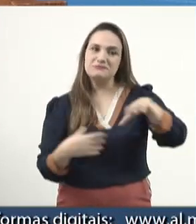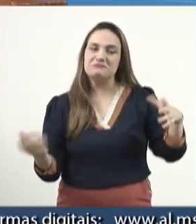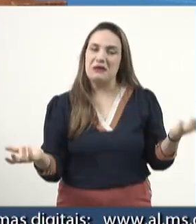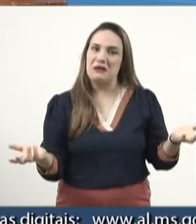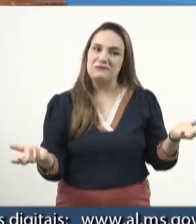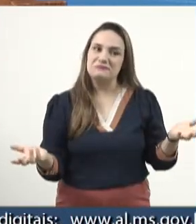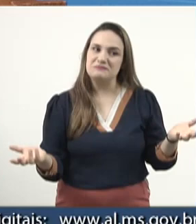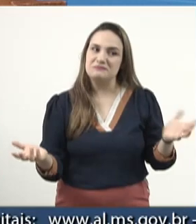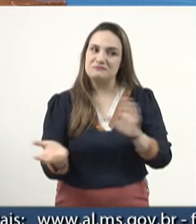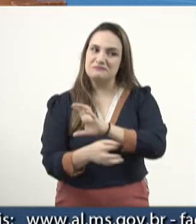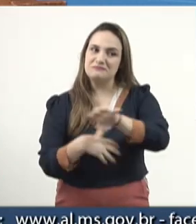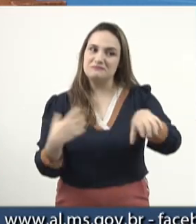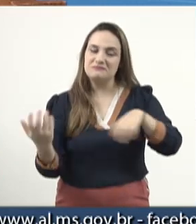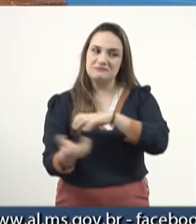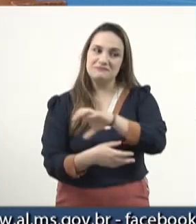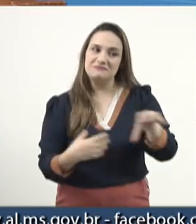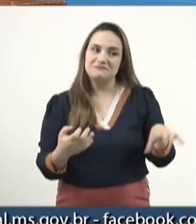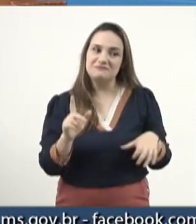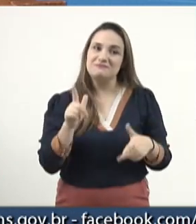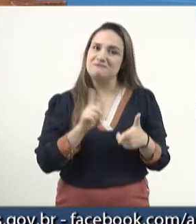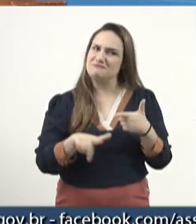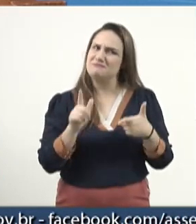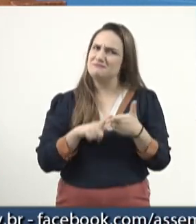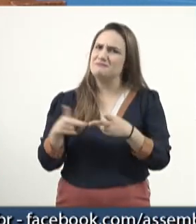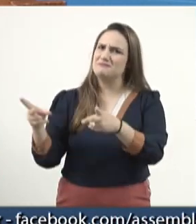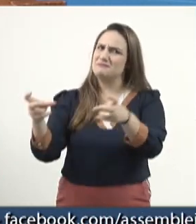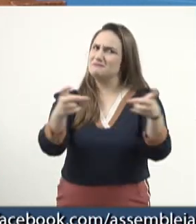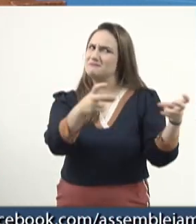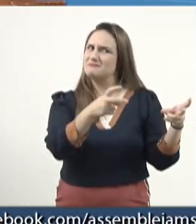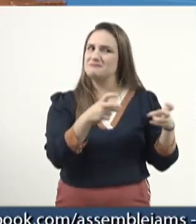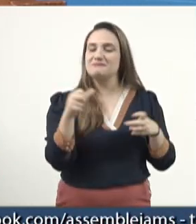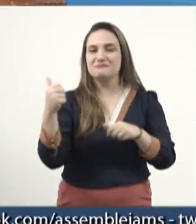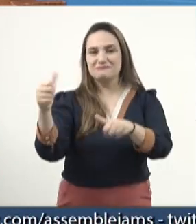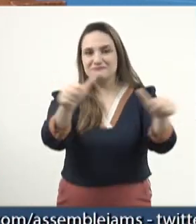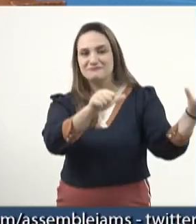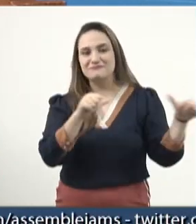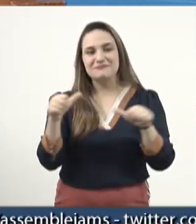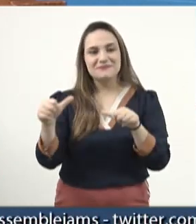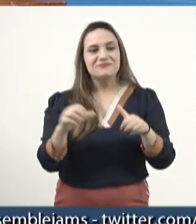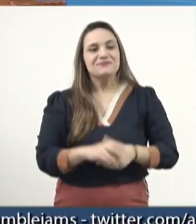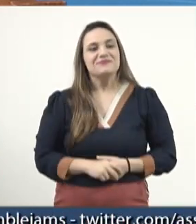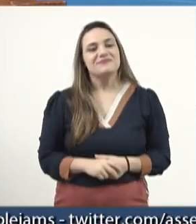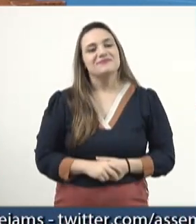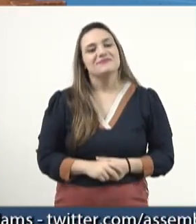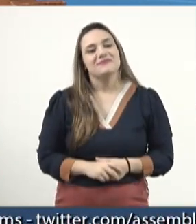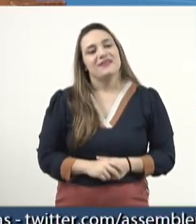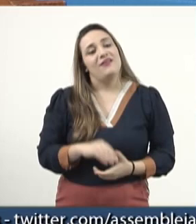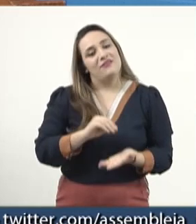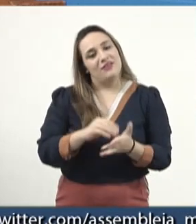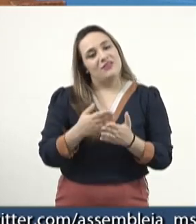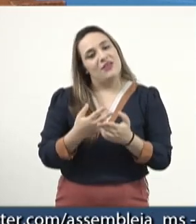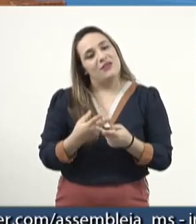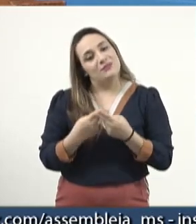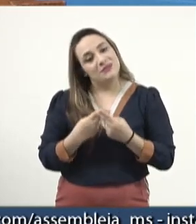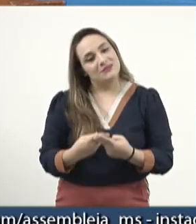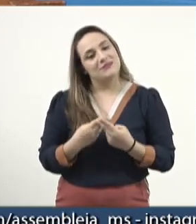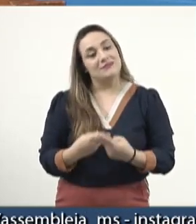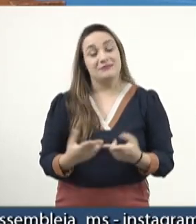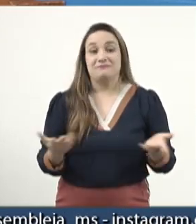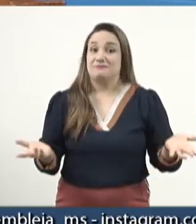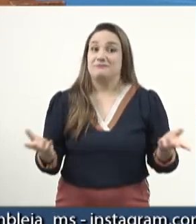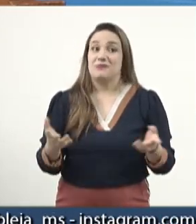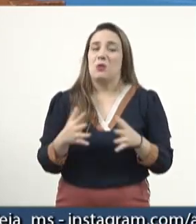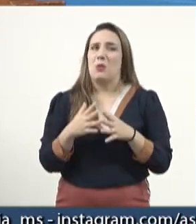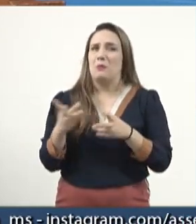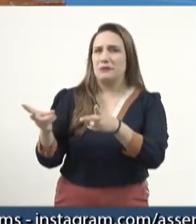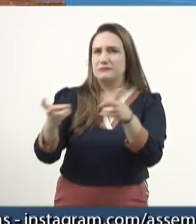caos, né, é um problema de análise, de falta de compreensão, né? Basta analisar aí